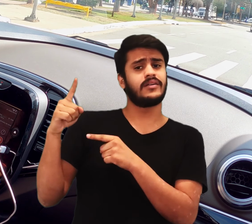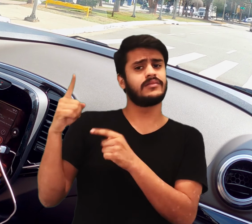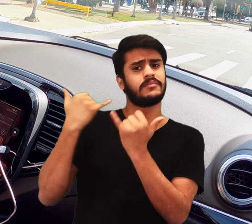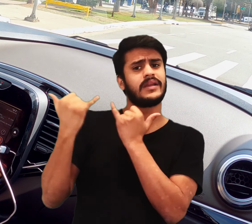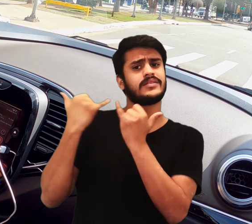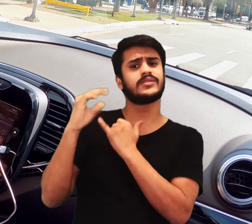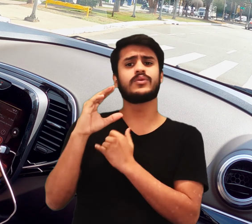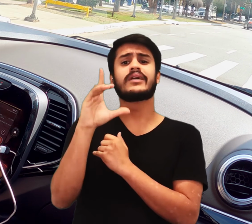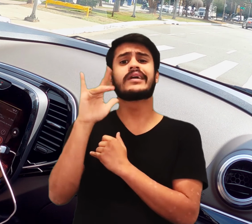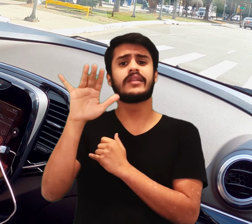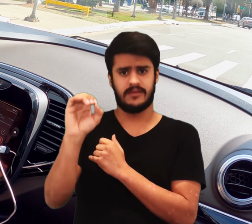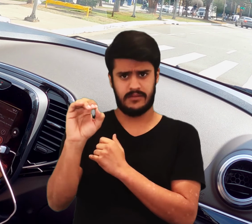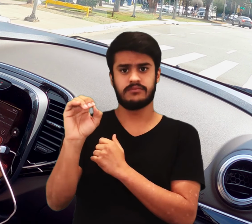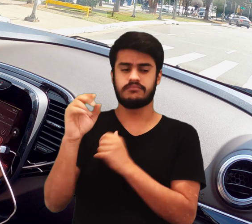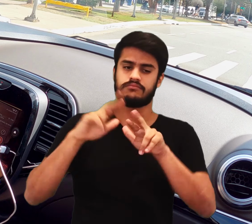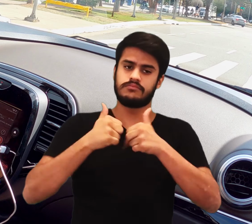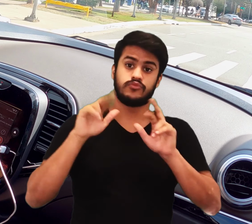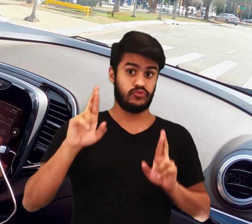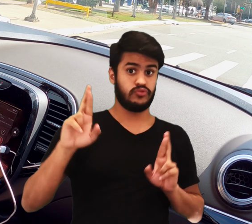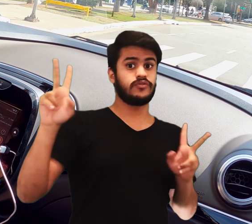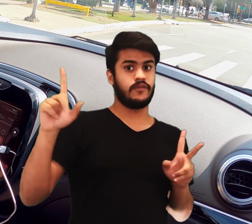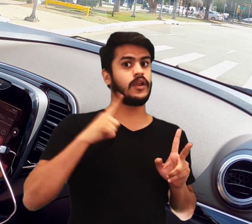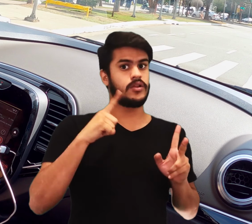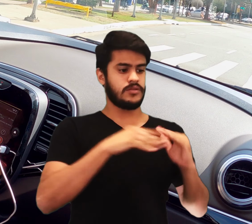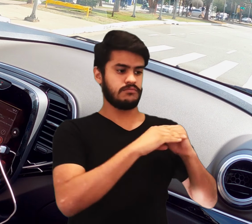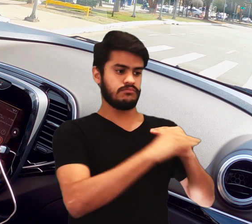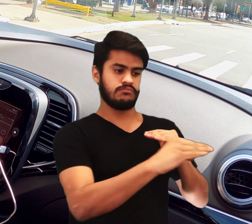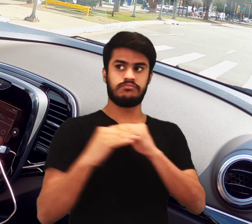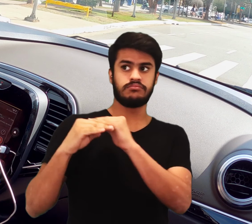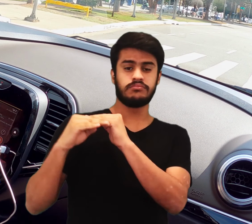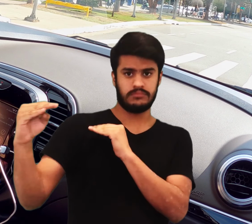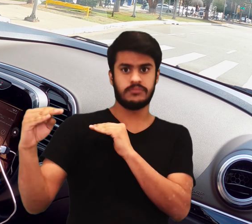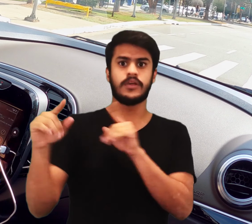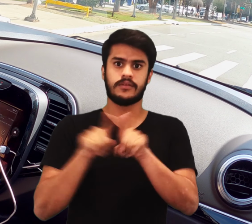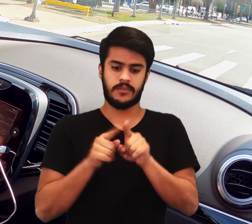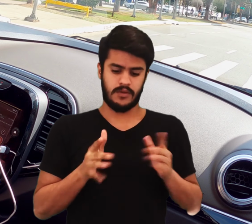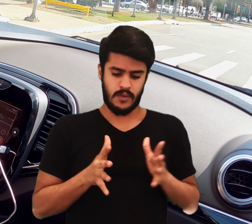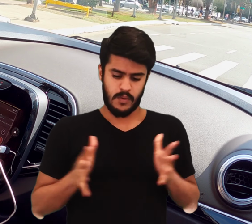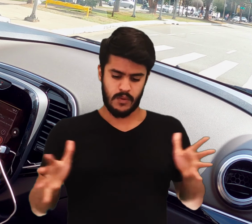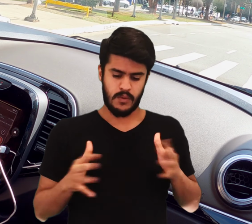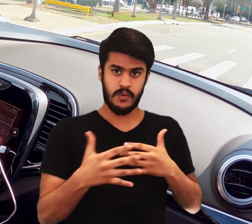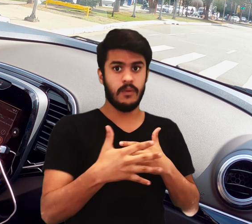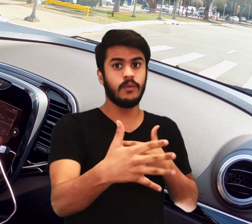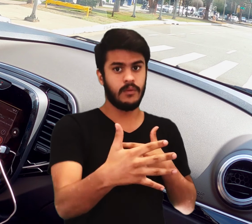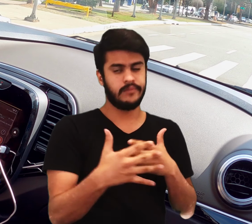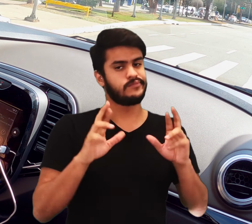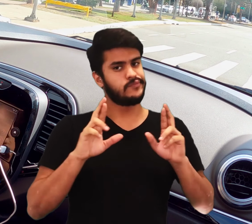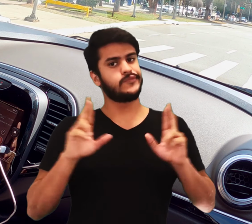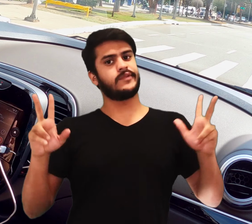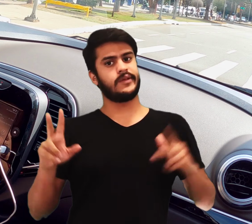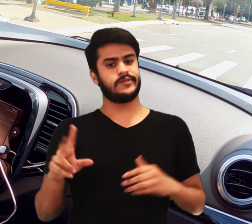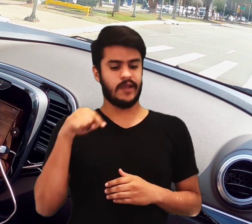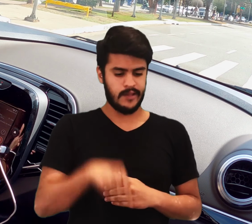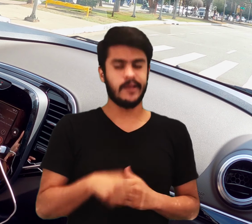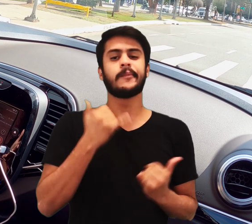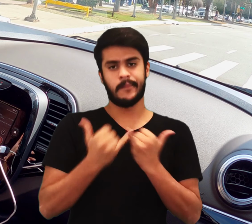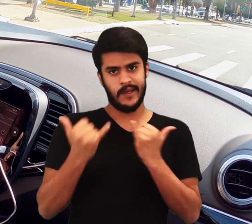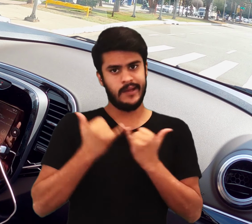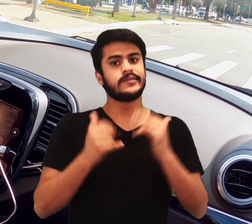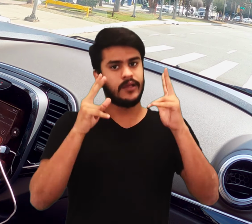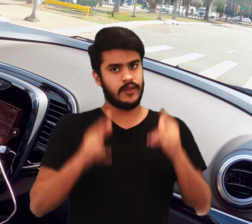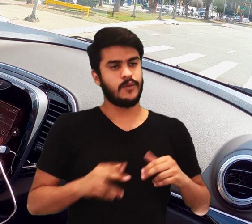SMFB do Clio, né? Então, tem uma diferença estrutural e mesmo de proporção de veículo, né? Aqui a tem a mesma